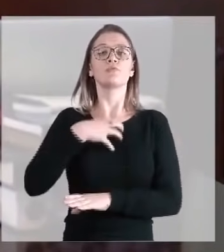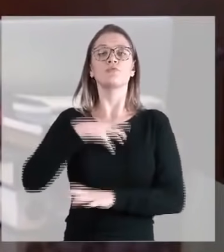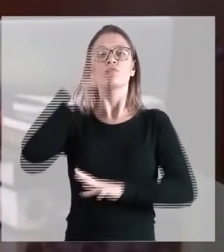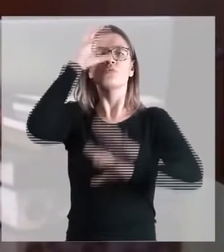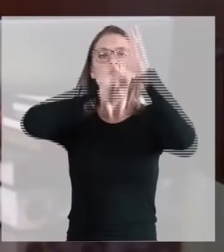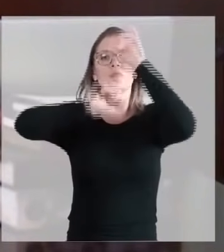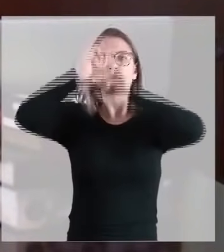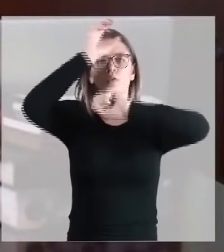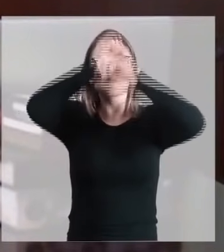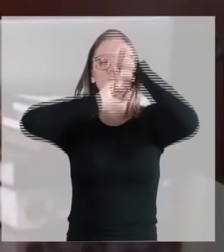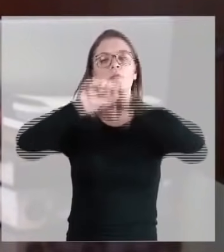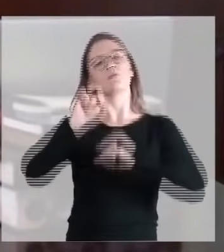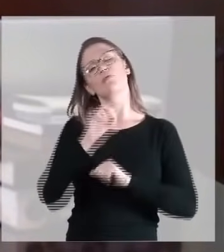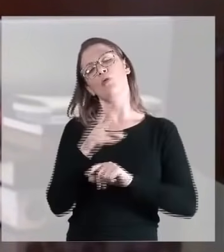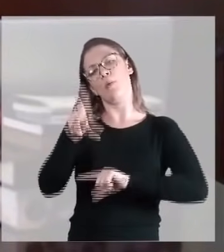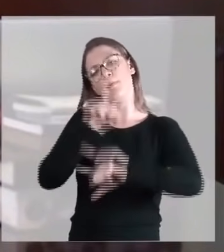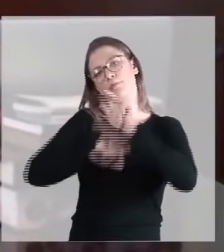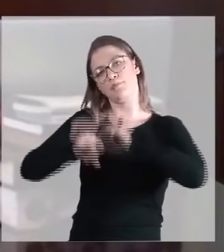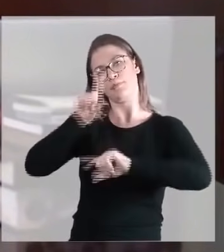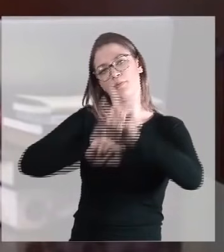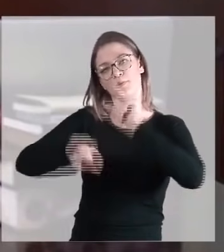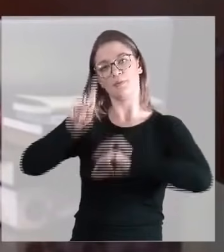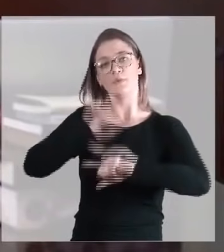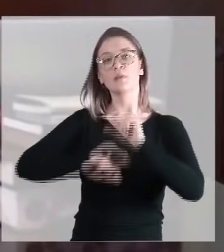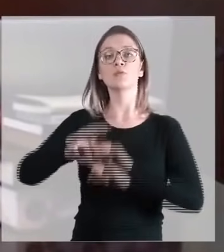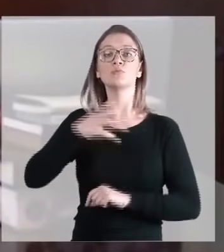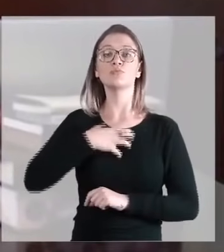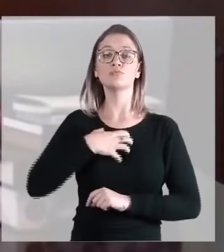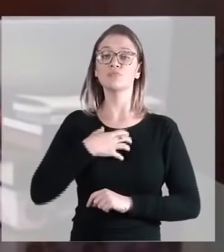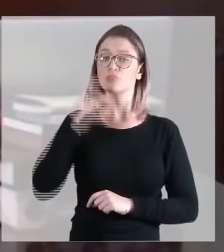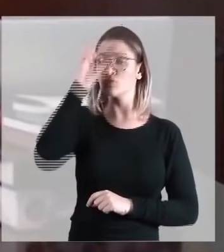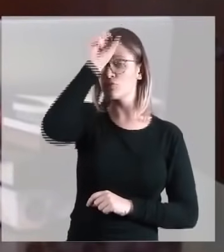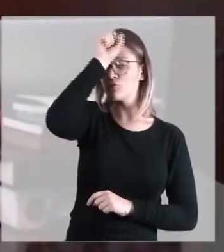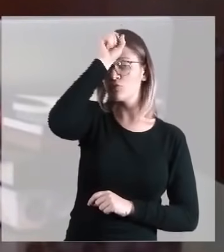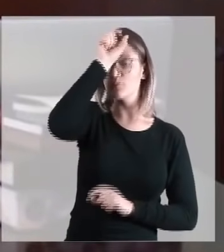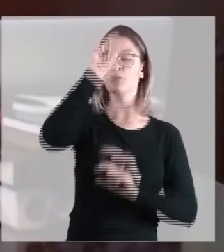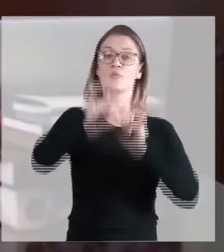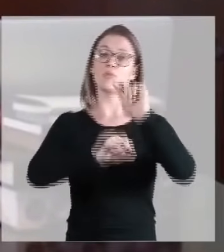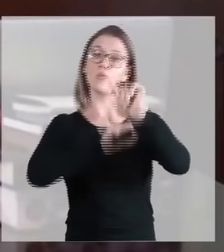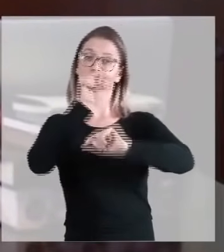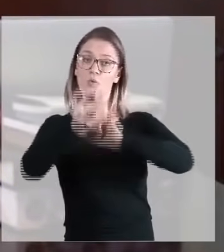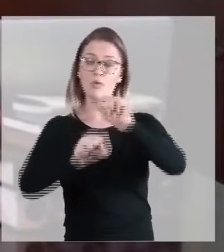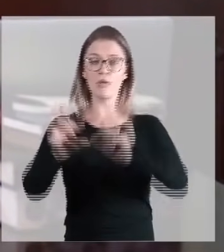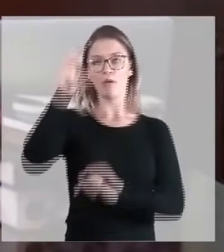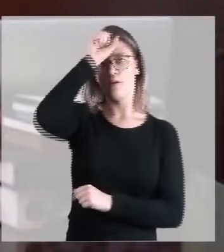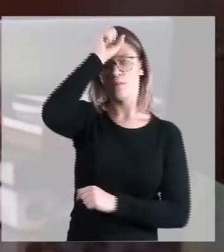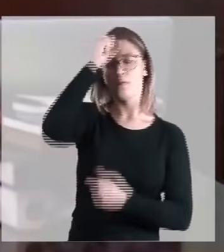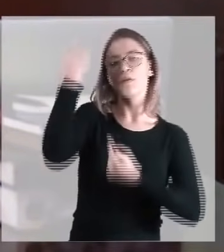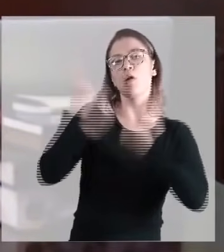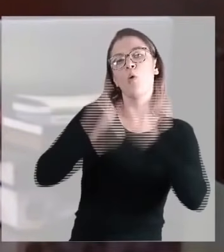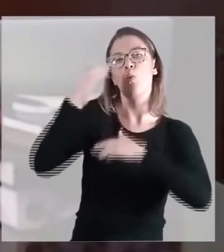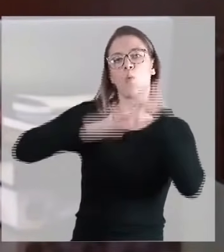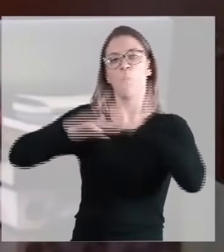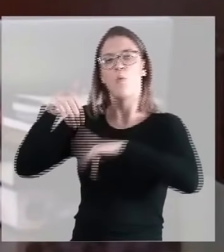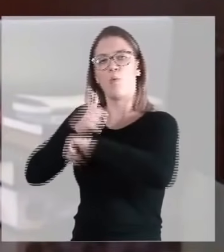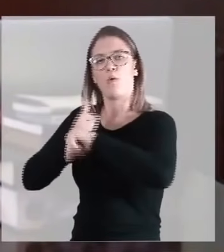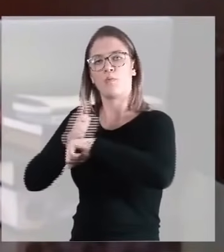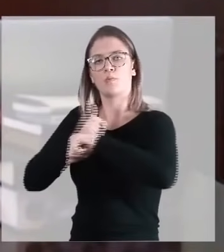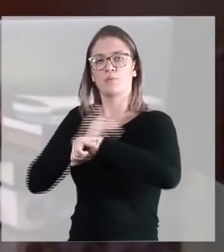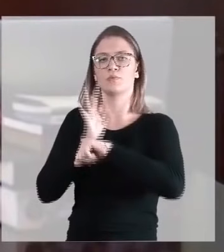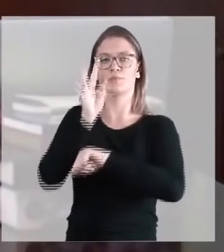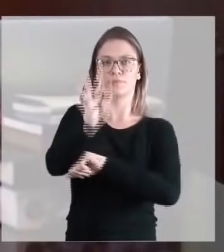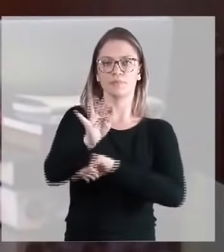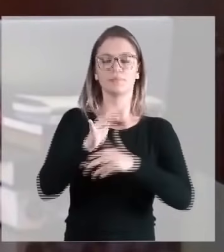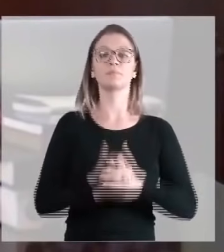na maneira como elas aprendem ou as preferências que elas terão na forma de aprender, o que aprender e qual